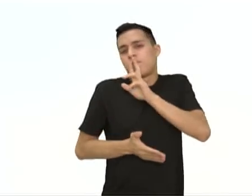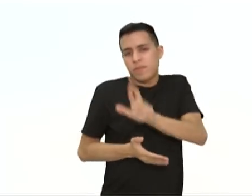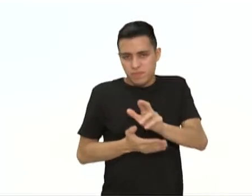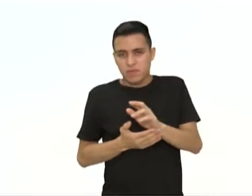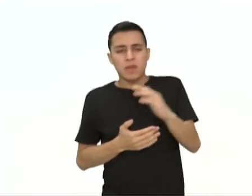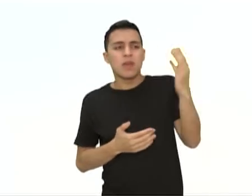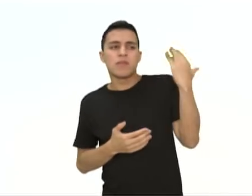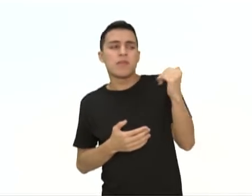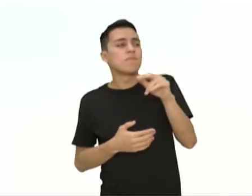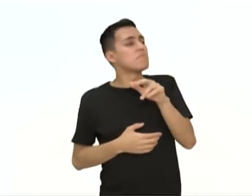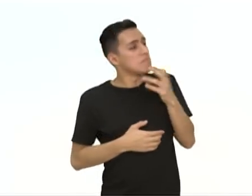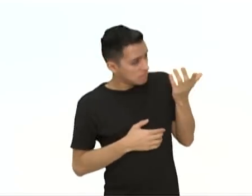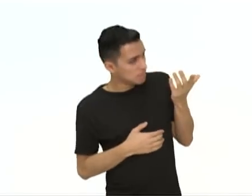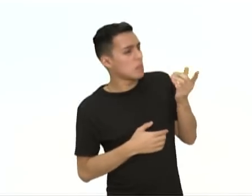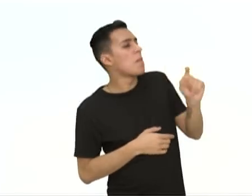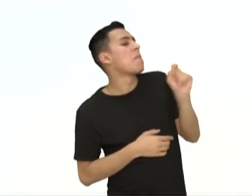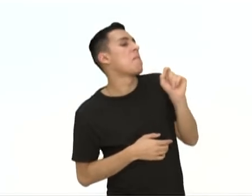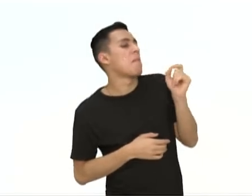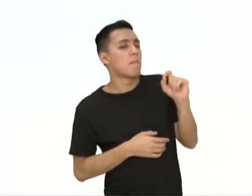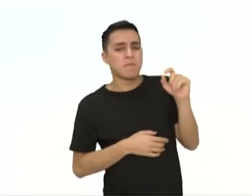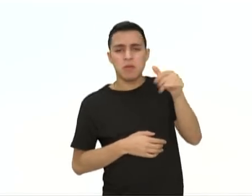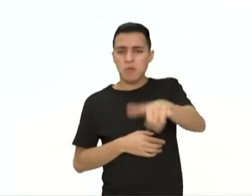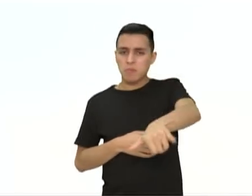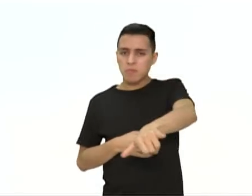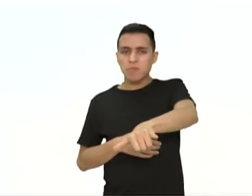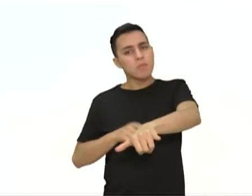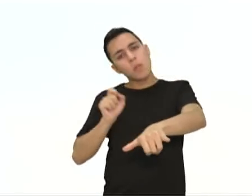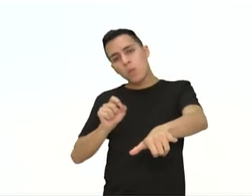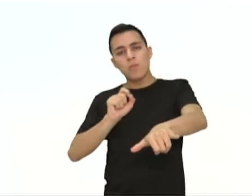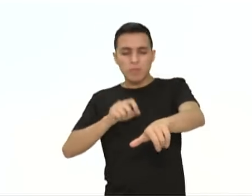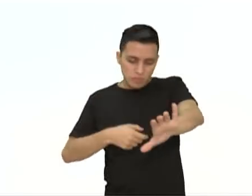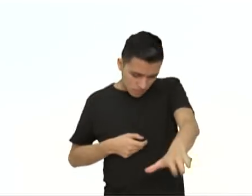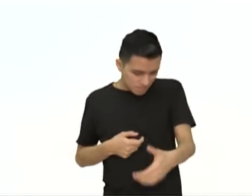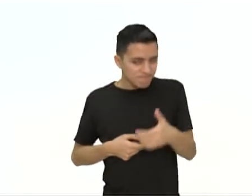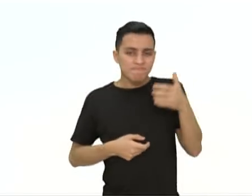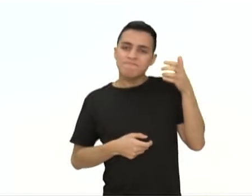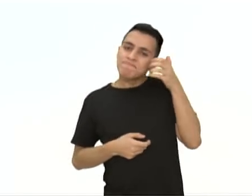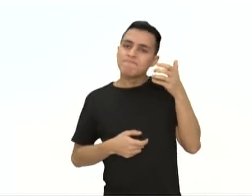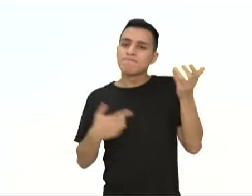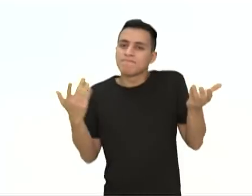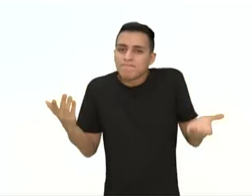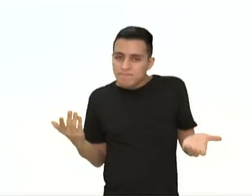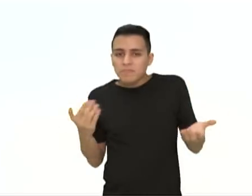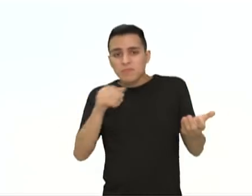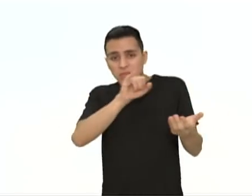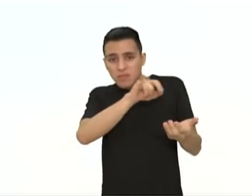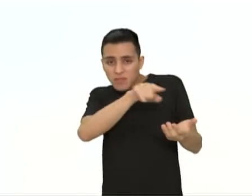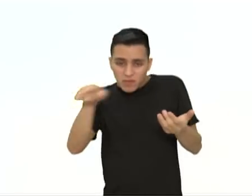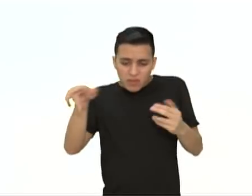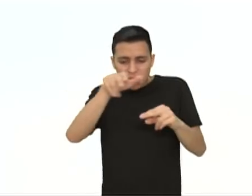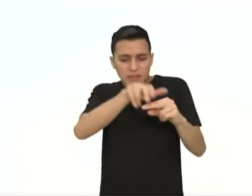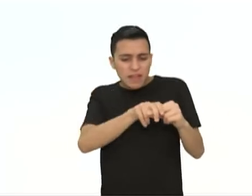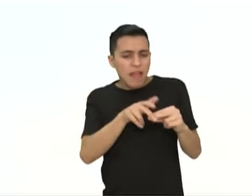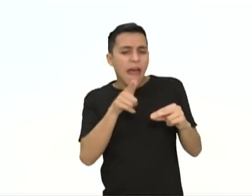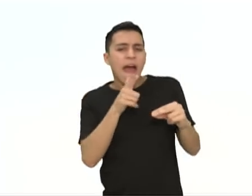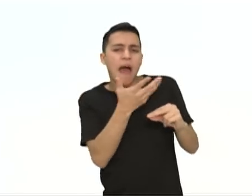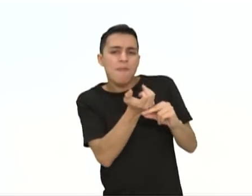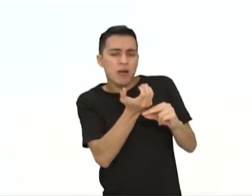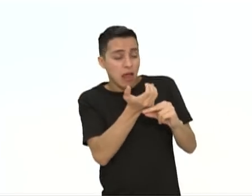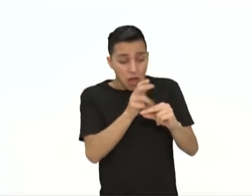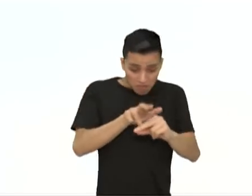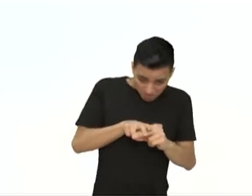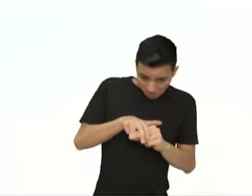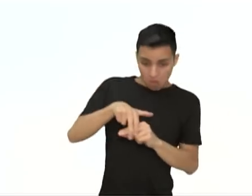para atender. Se tem um telefone tocando, você vai atender. Se você senta em algo molhado, você se